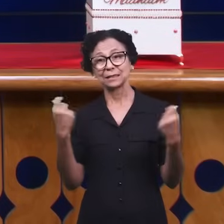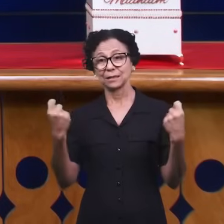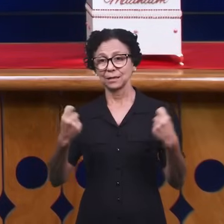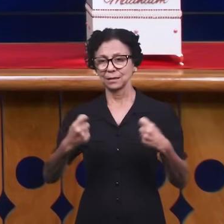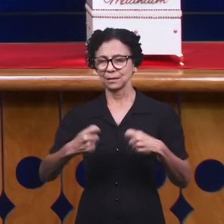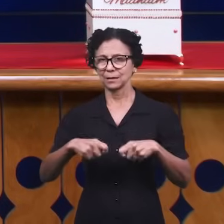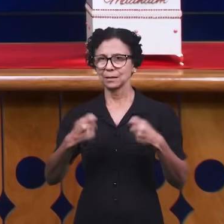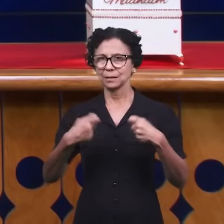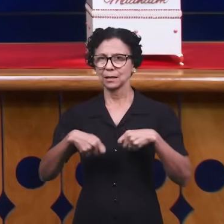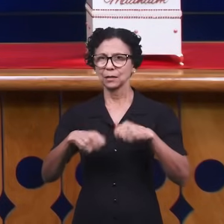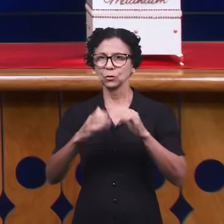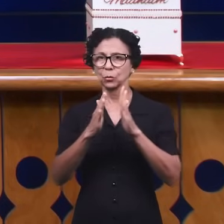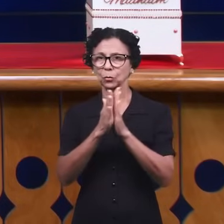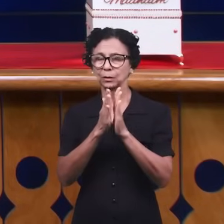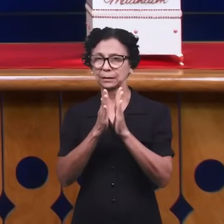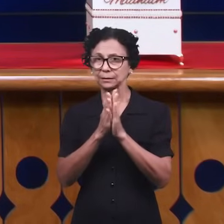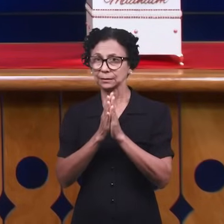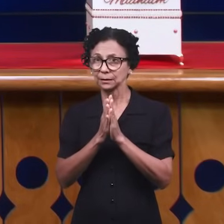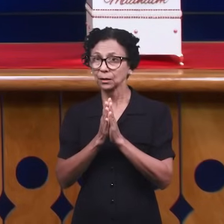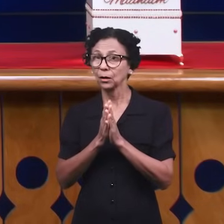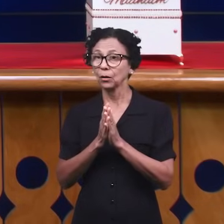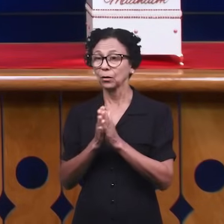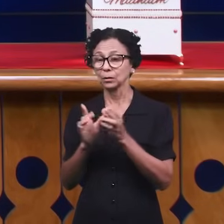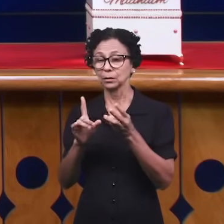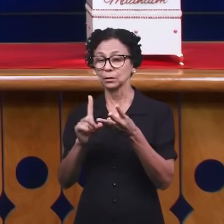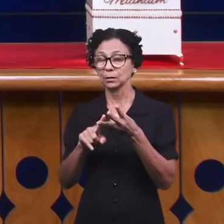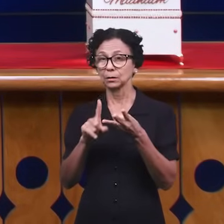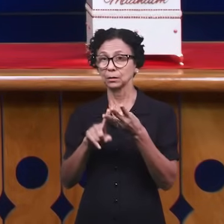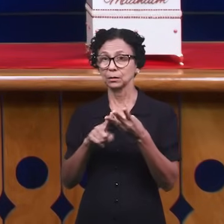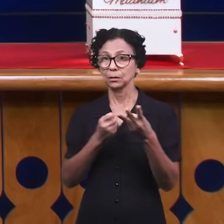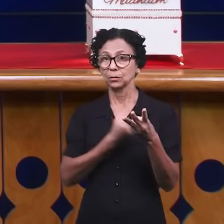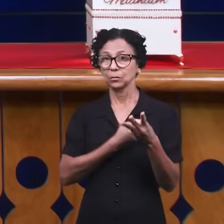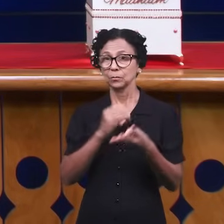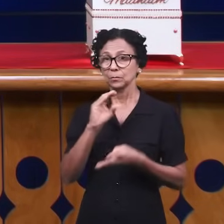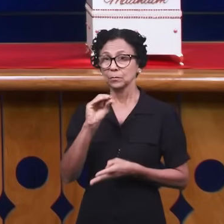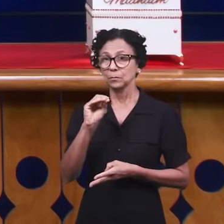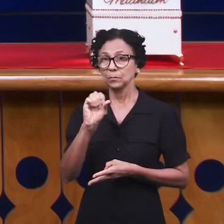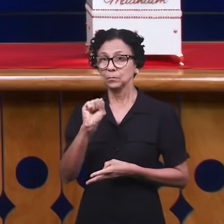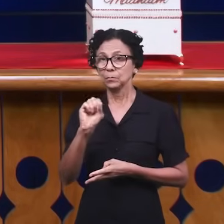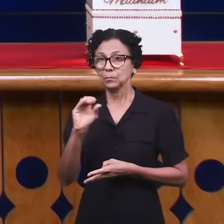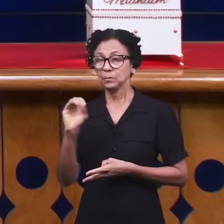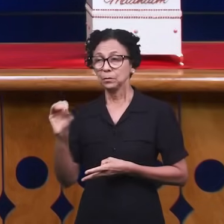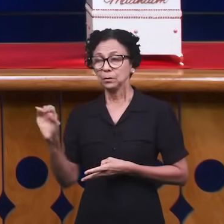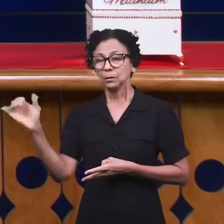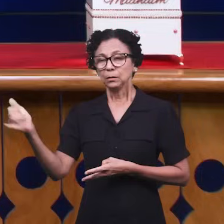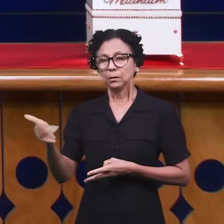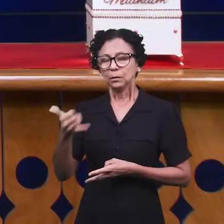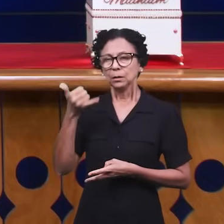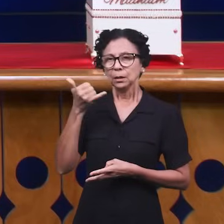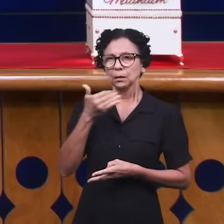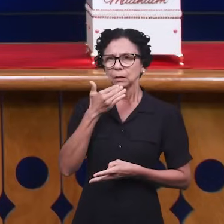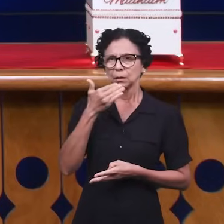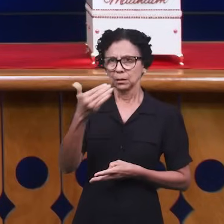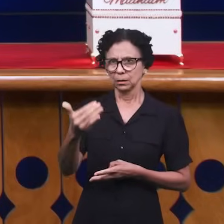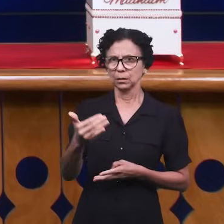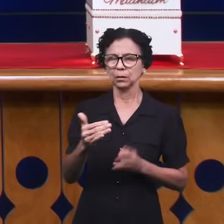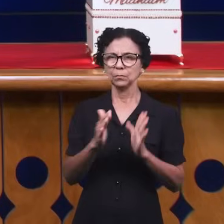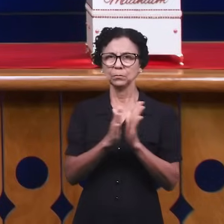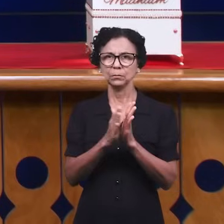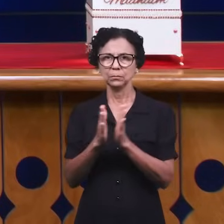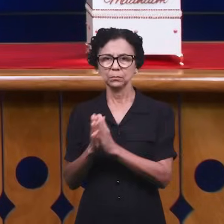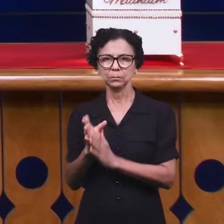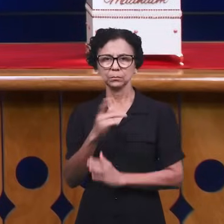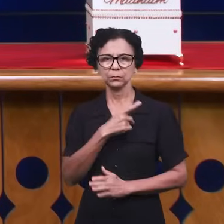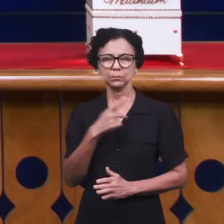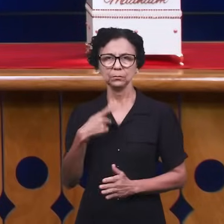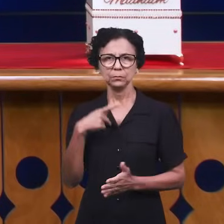necessidade de oração, também temos o 0800 para você ligar e pedir oração. Os pastores